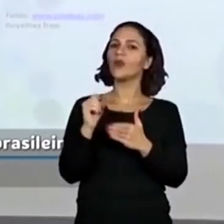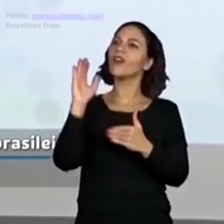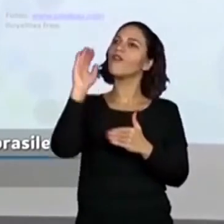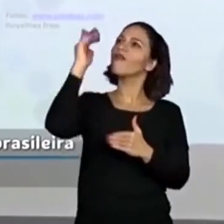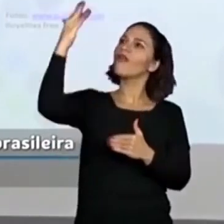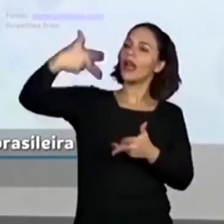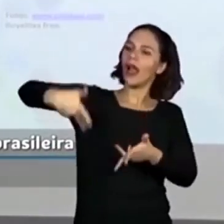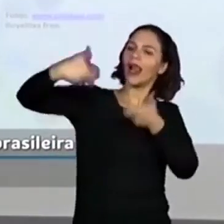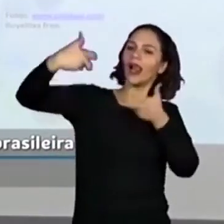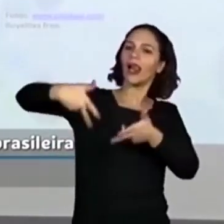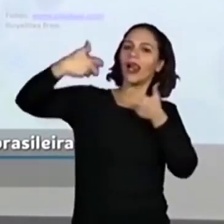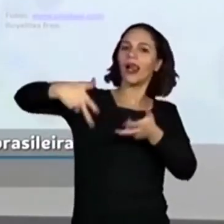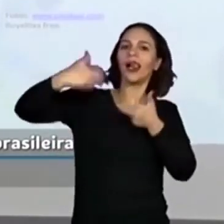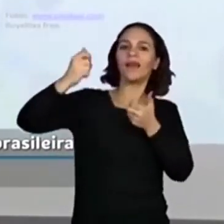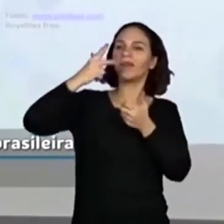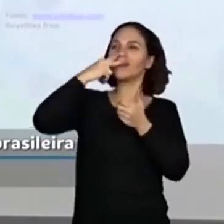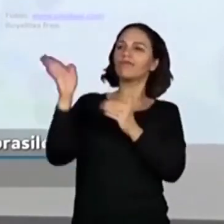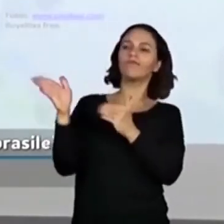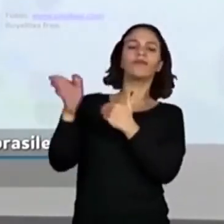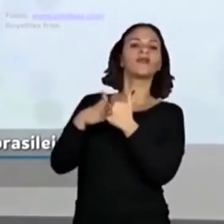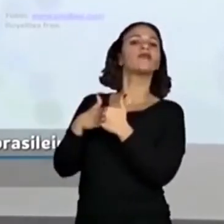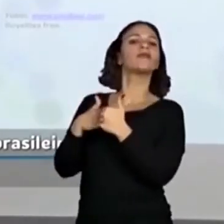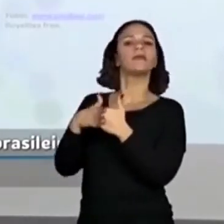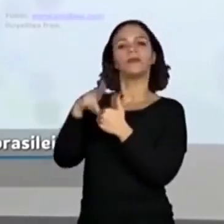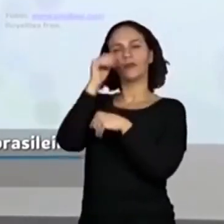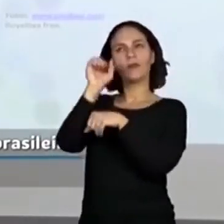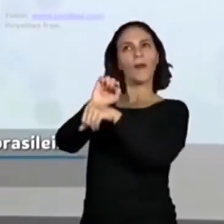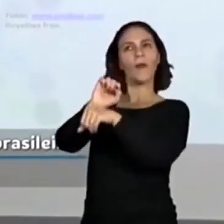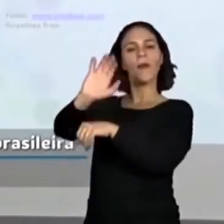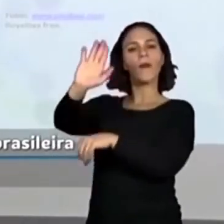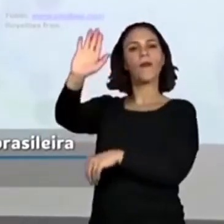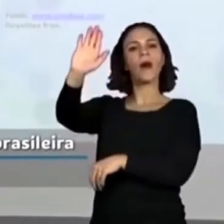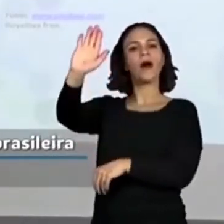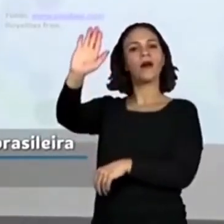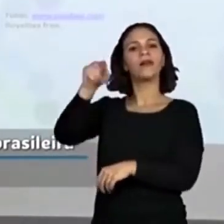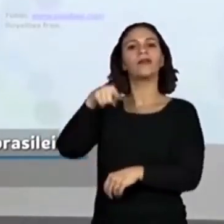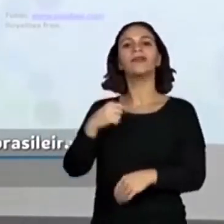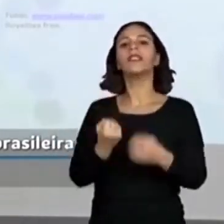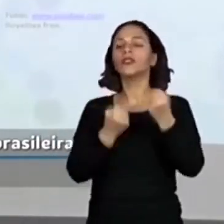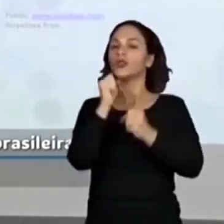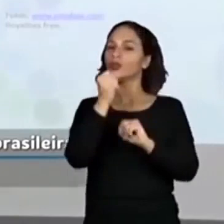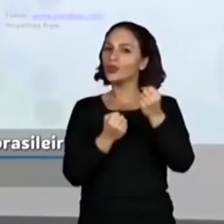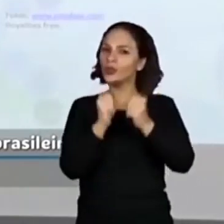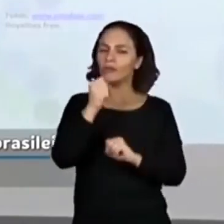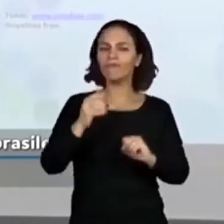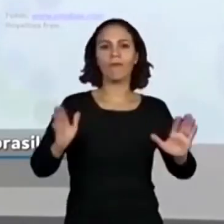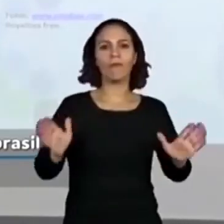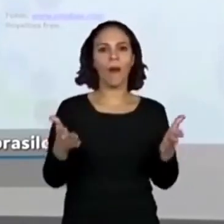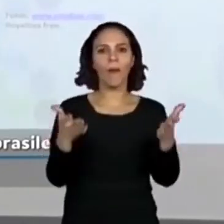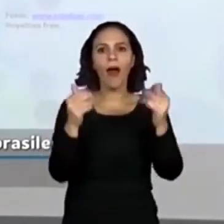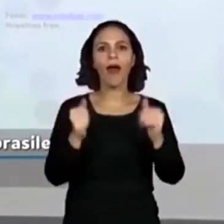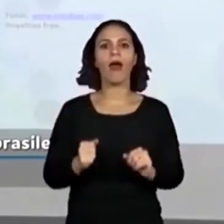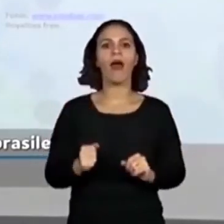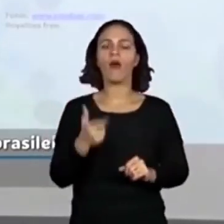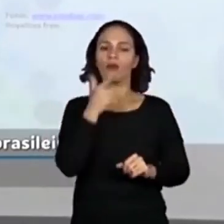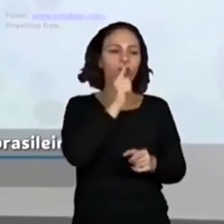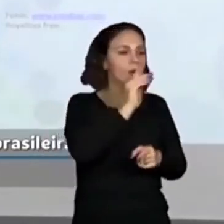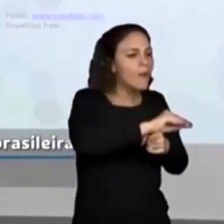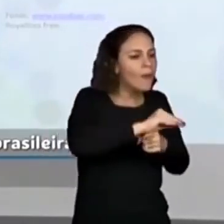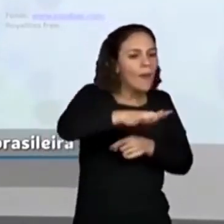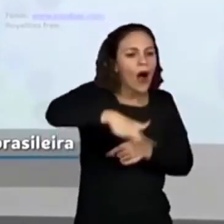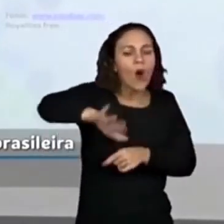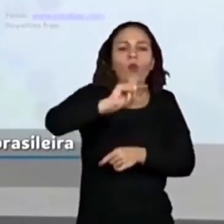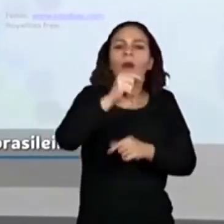internacional. Então, o Brasil deu uma freada, conseguiu desenvolver indústria, conseguiu abastecer o mercado interno